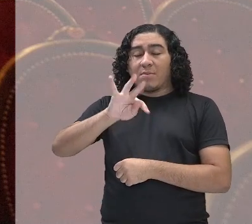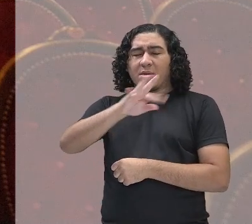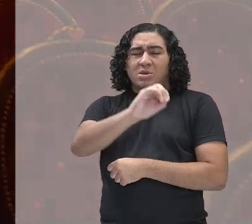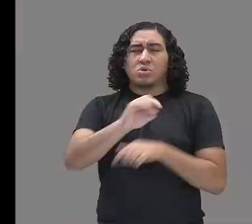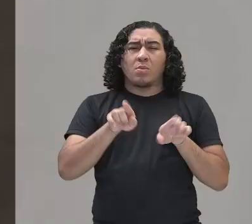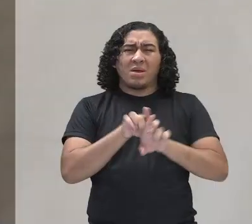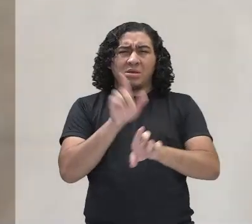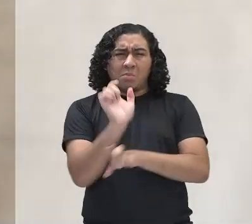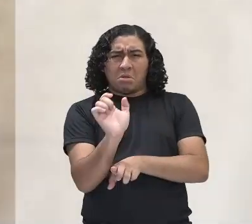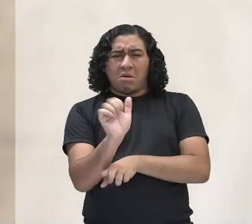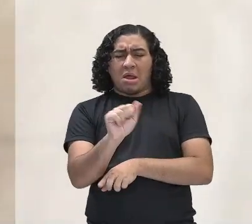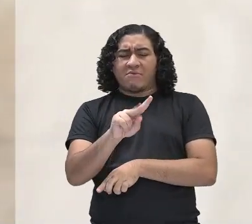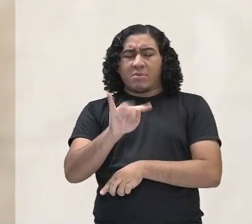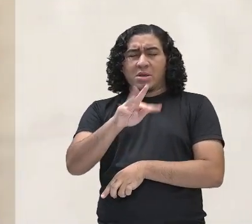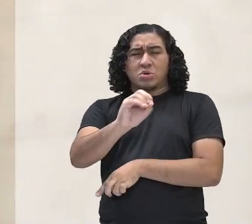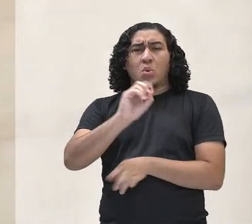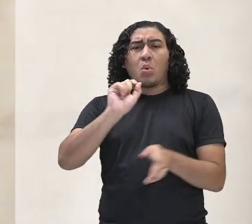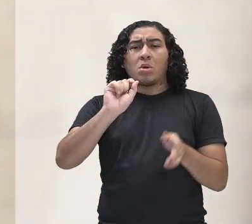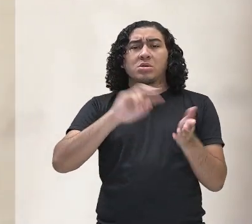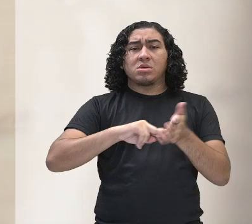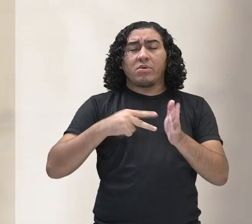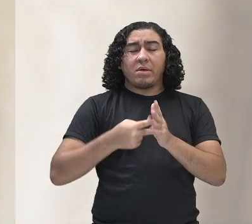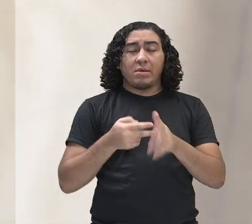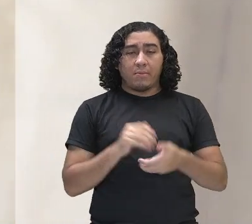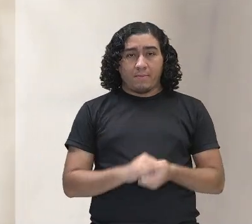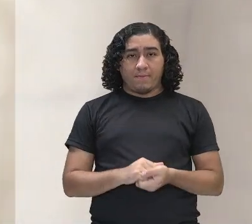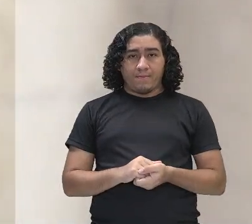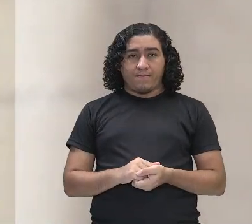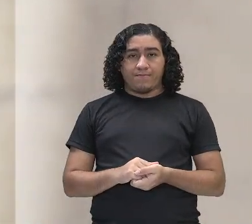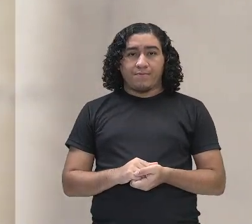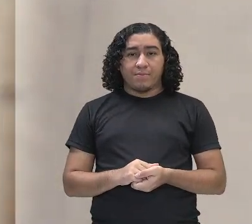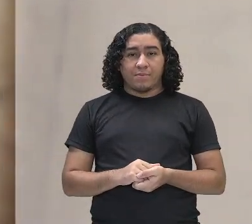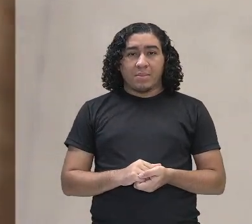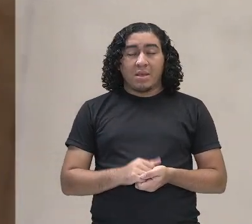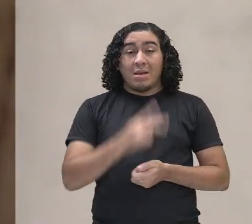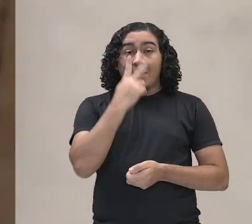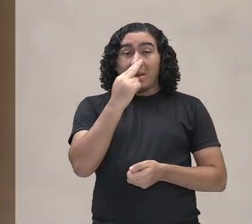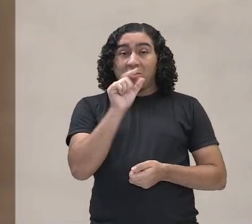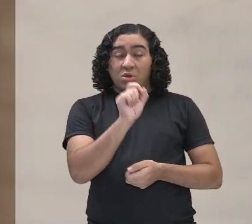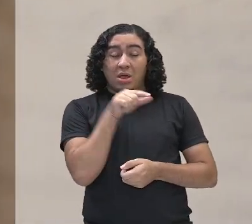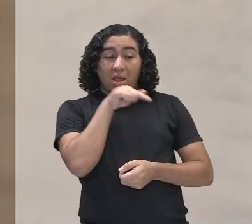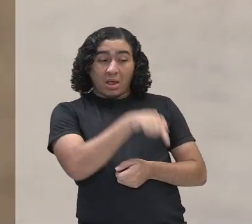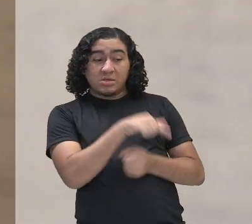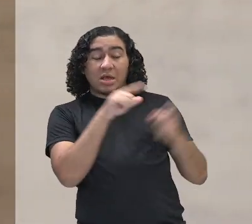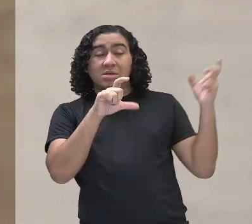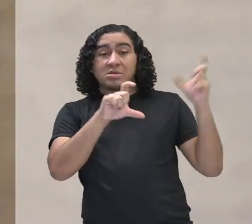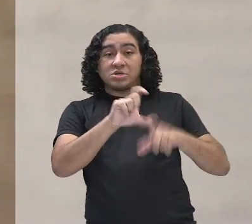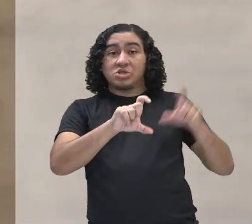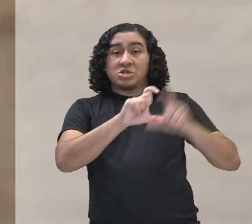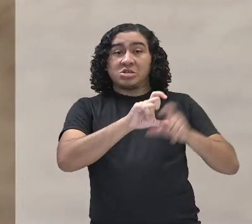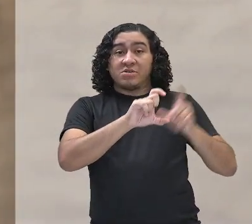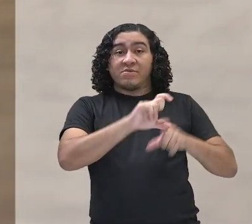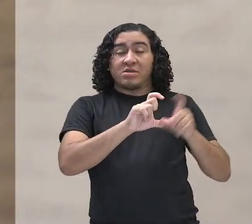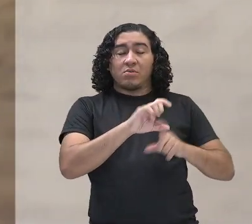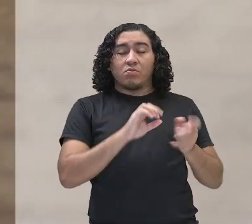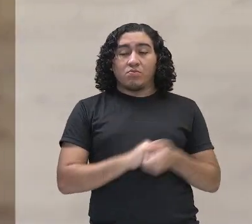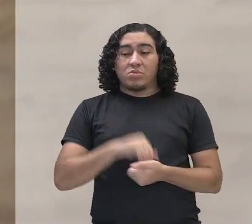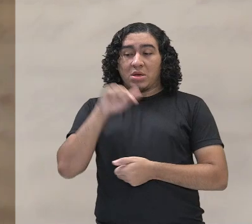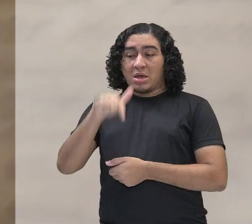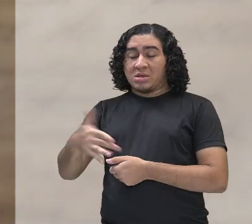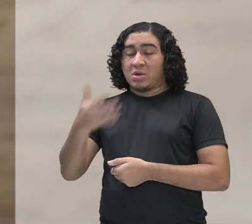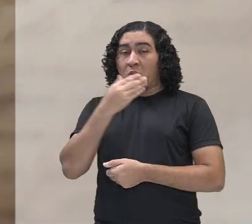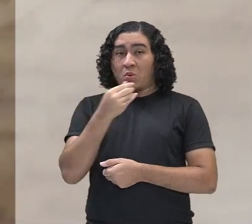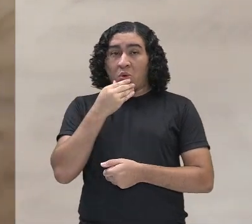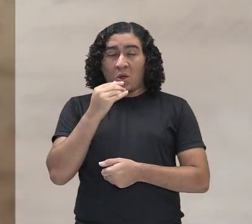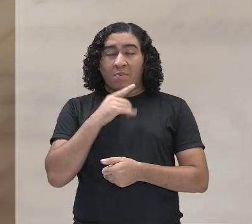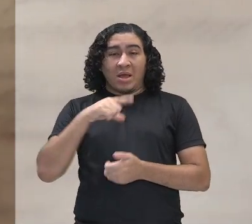é isso, professor? Sistema de aviamento era justamente o sistema de endividamento com o qual o seringueiro e o